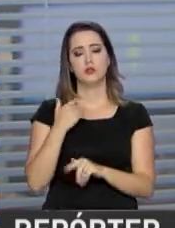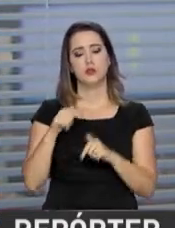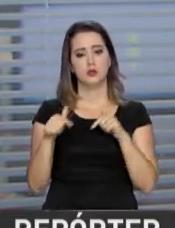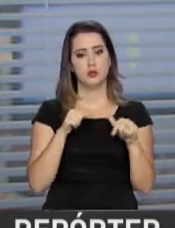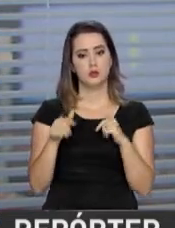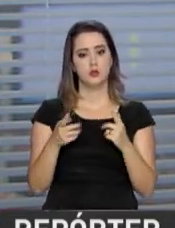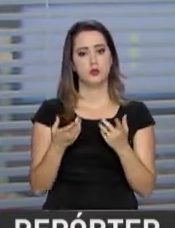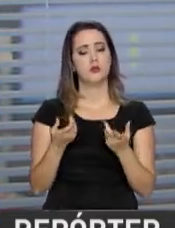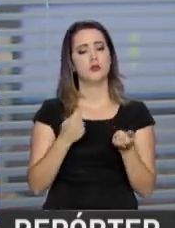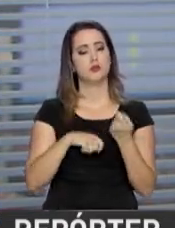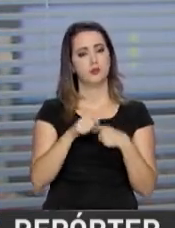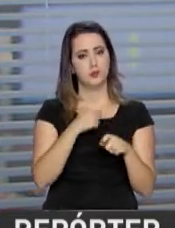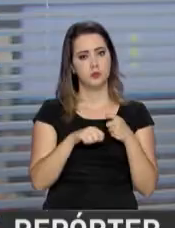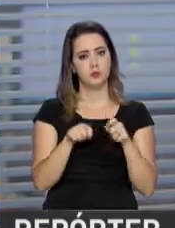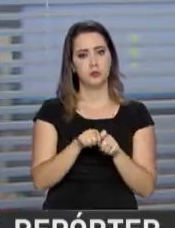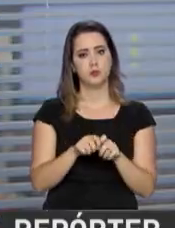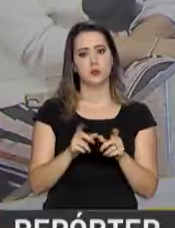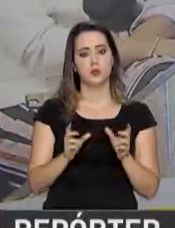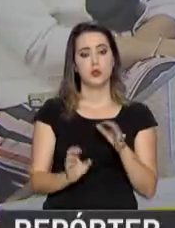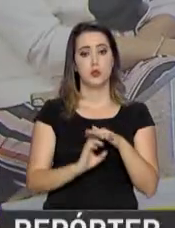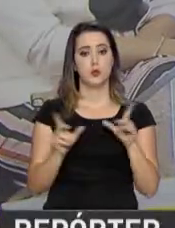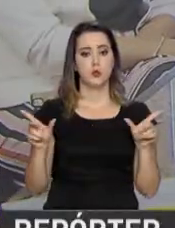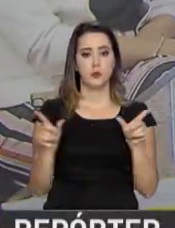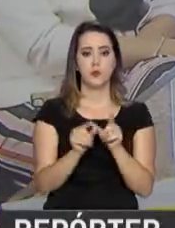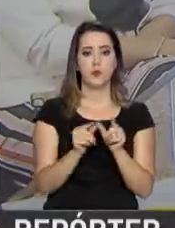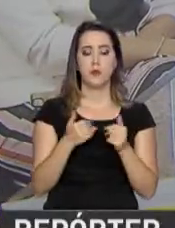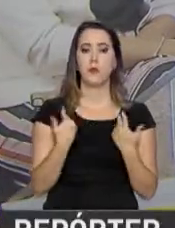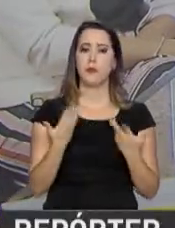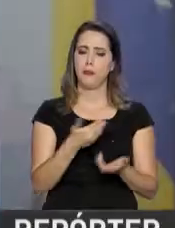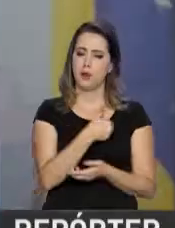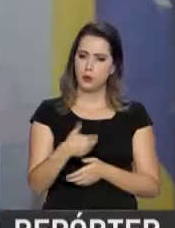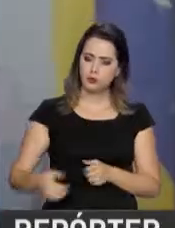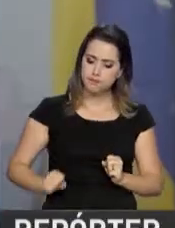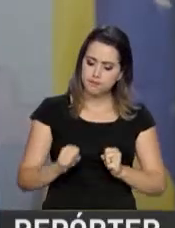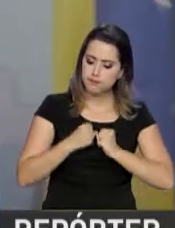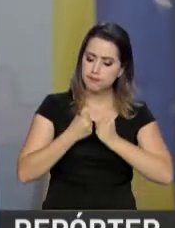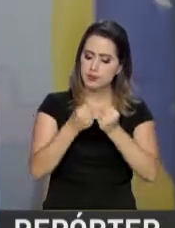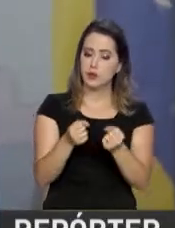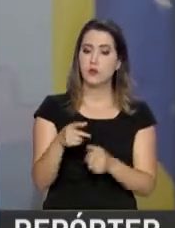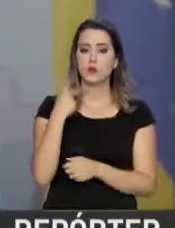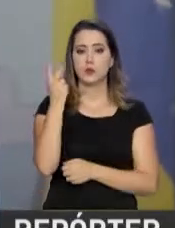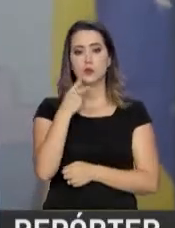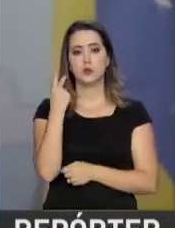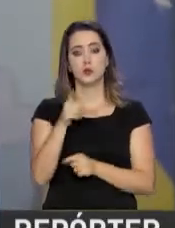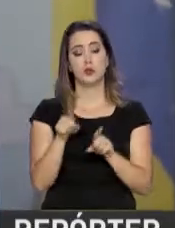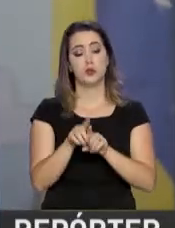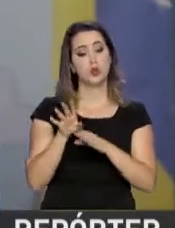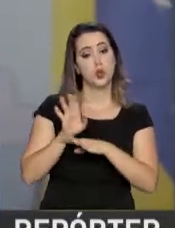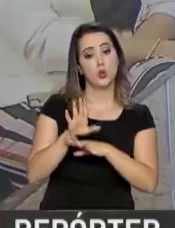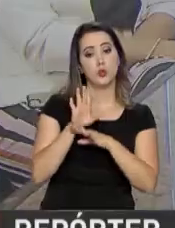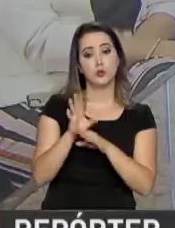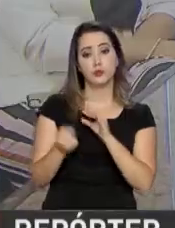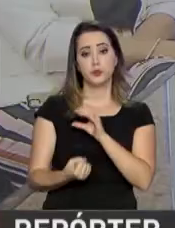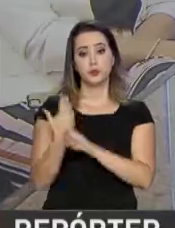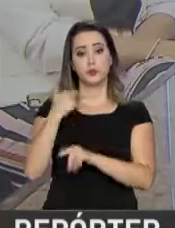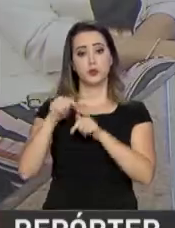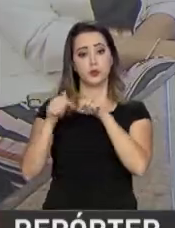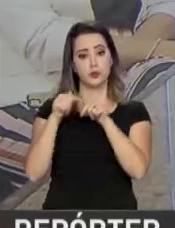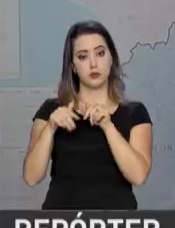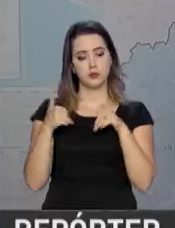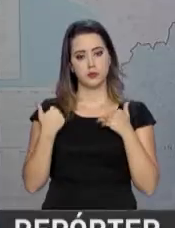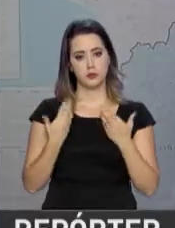gerados na economia foram de pequenos negócios e o governo vem se empenhando em construir políticas que contribuem para a geração de